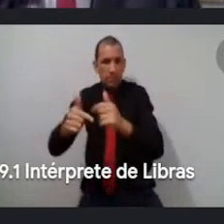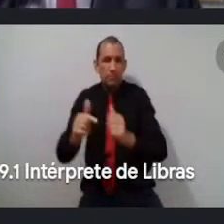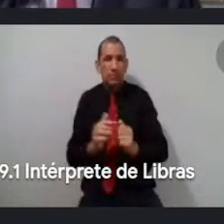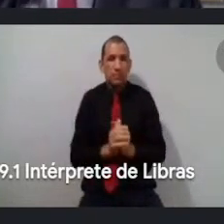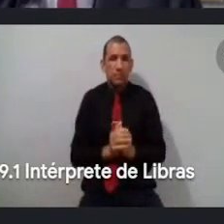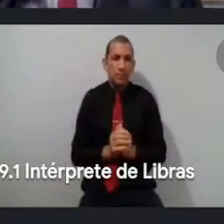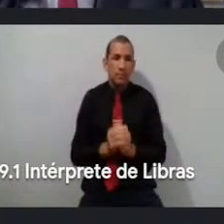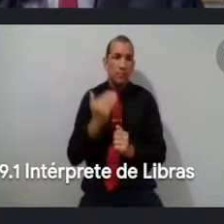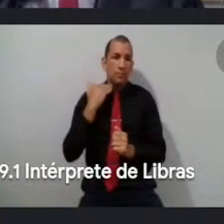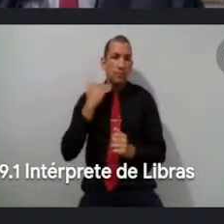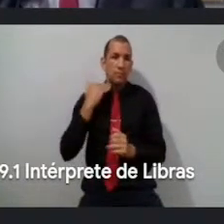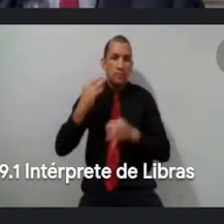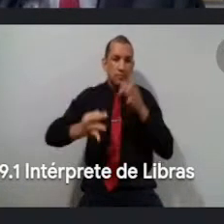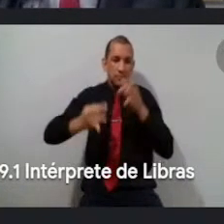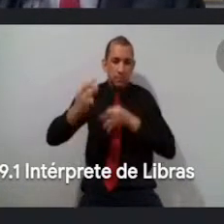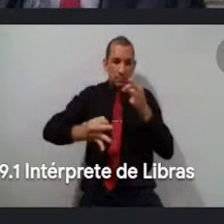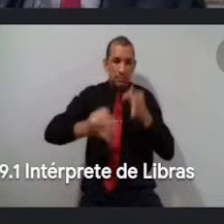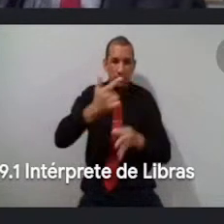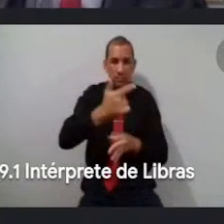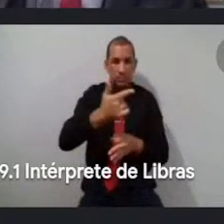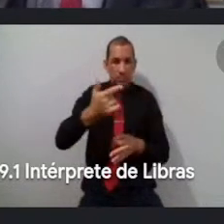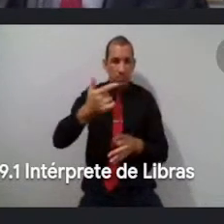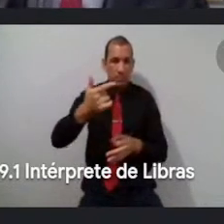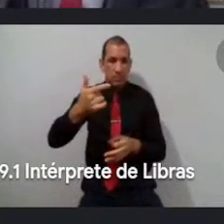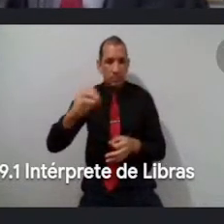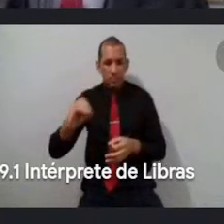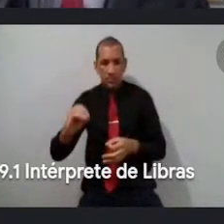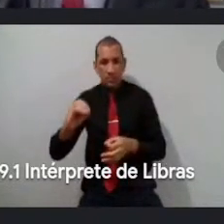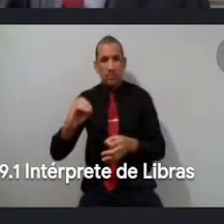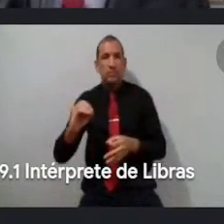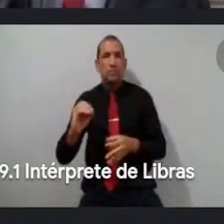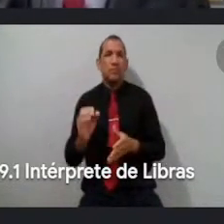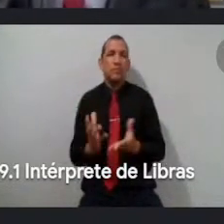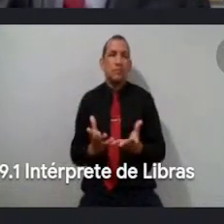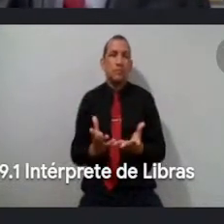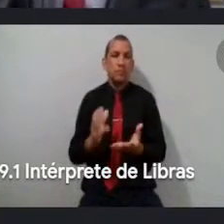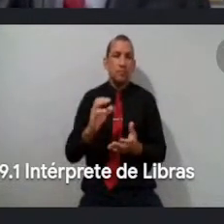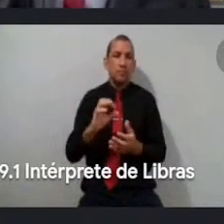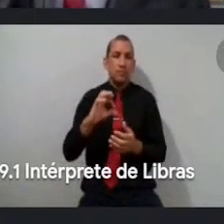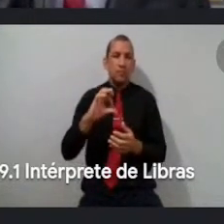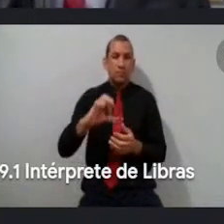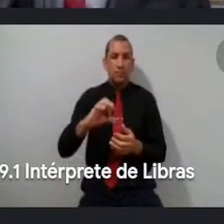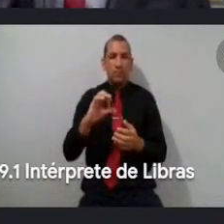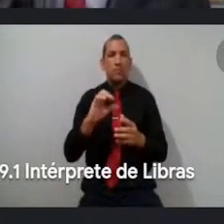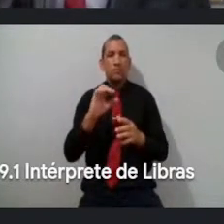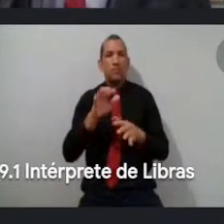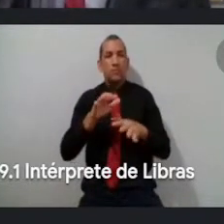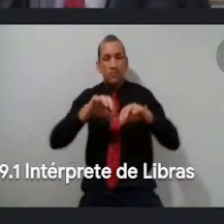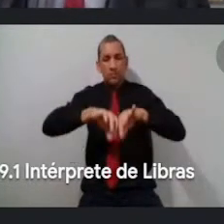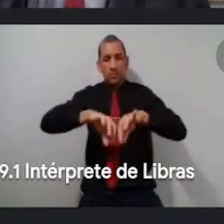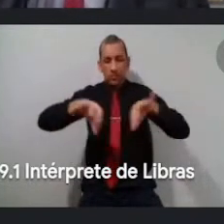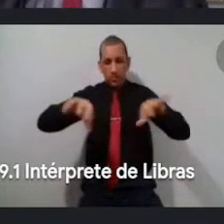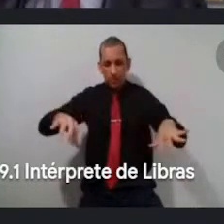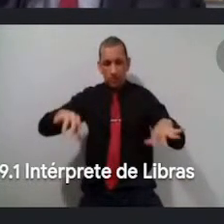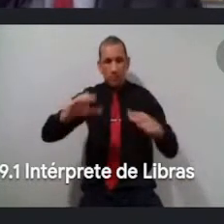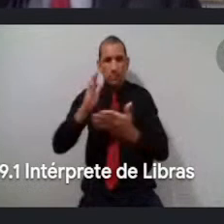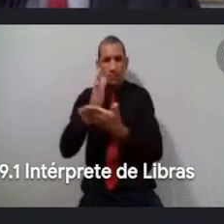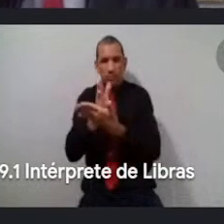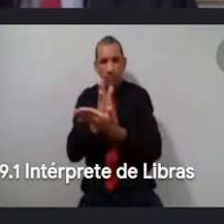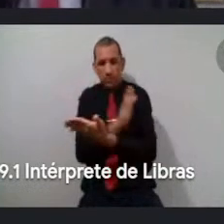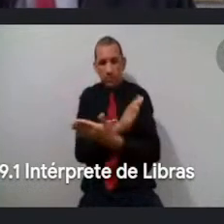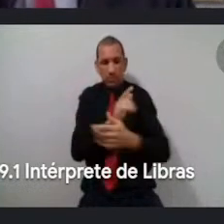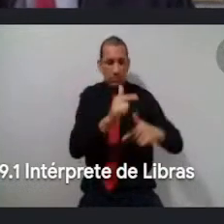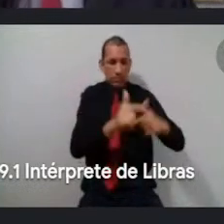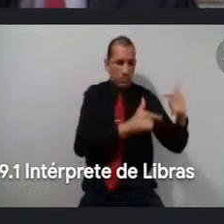e a juízo da 29ª completo definir as rotinas de Atendimento à divisão de equipe de trabalho e as